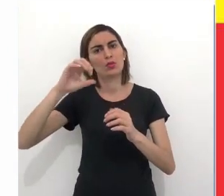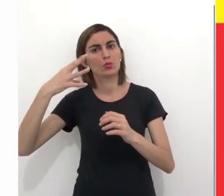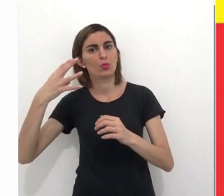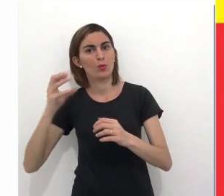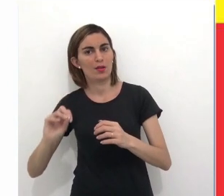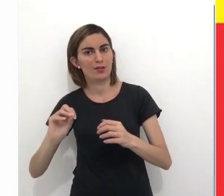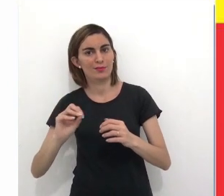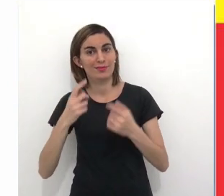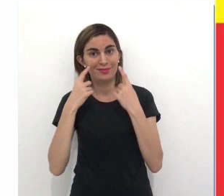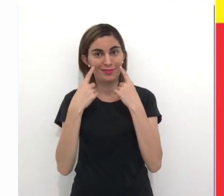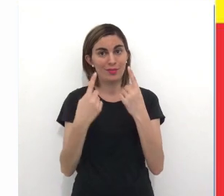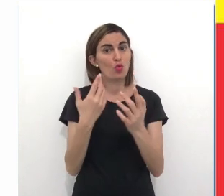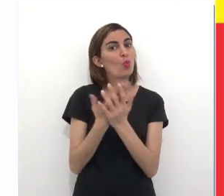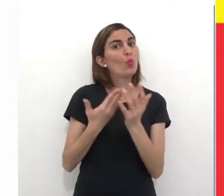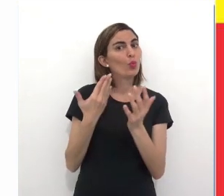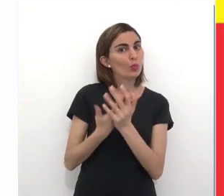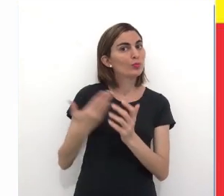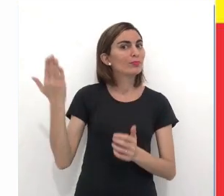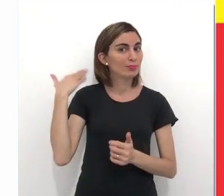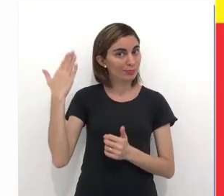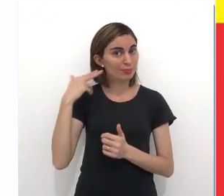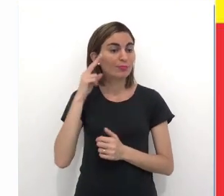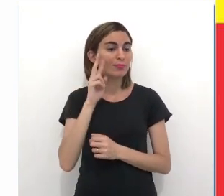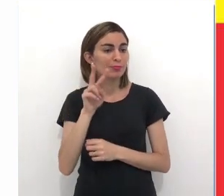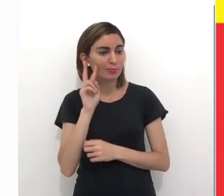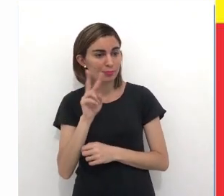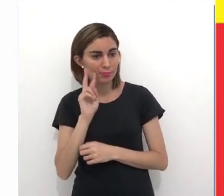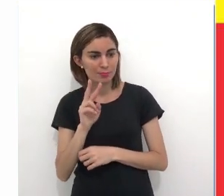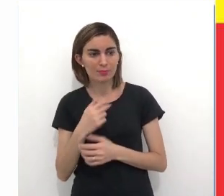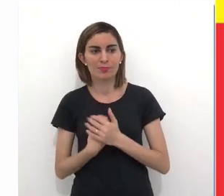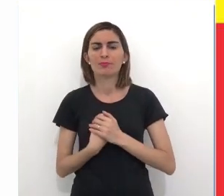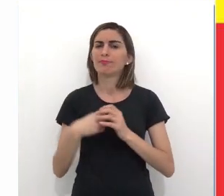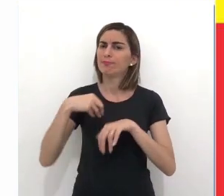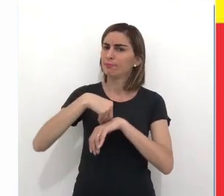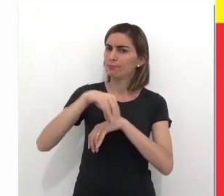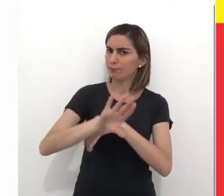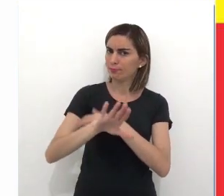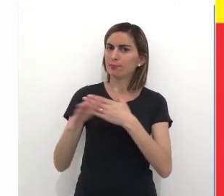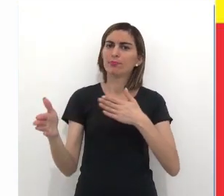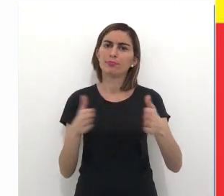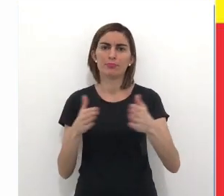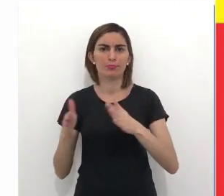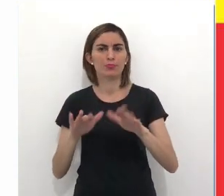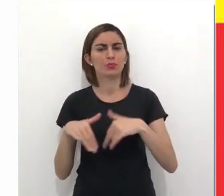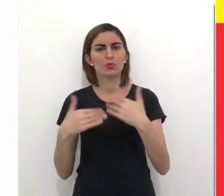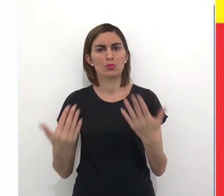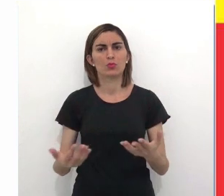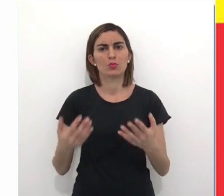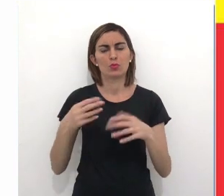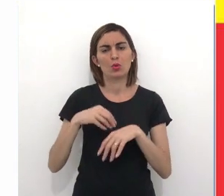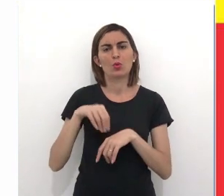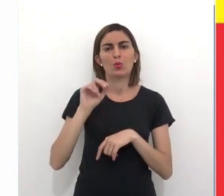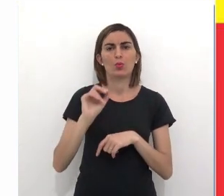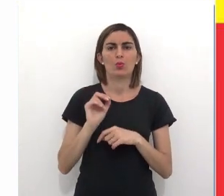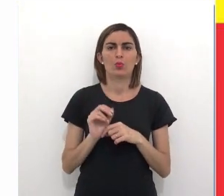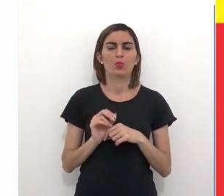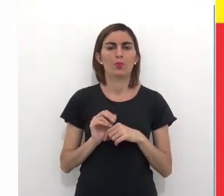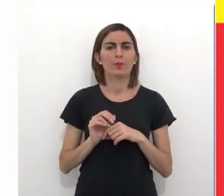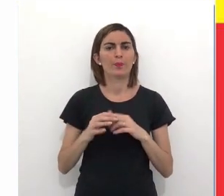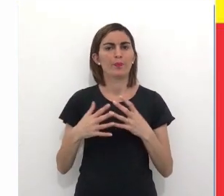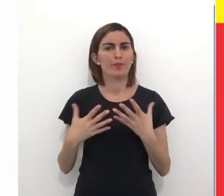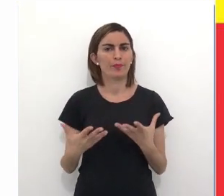1840. Então, nós vimos isso na última aula, né? Então, destacou-se nesse momento a atuação de 3 grupos